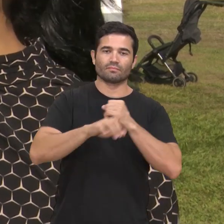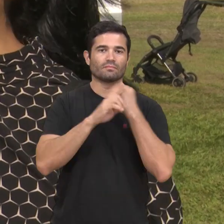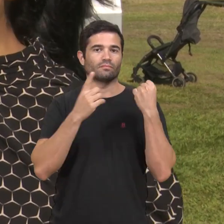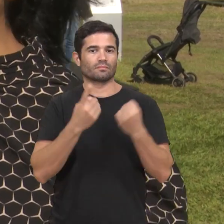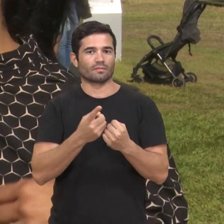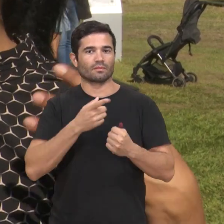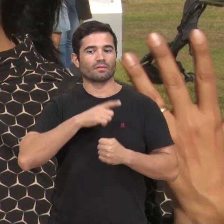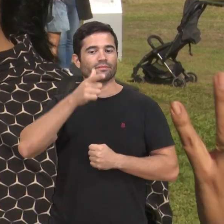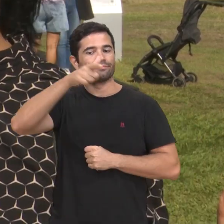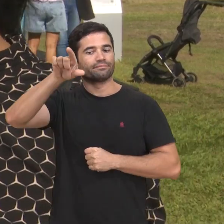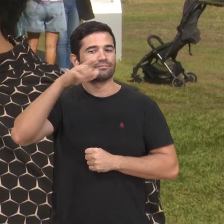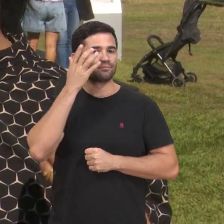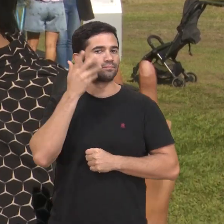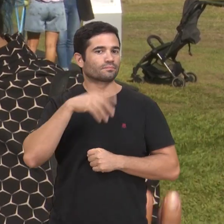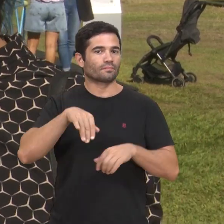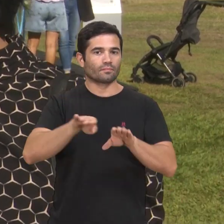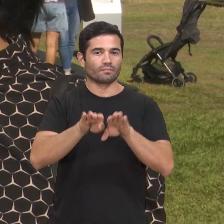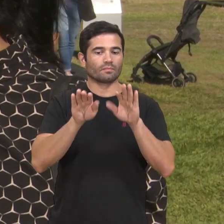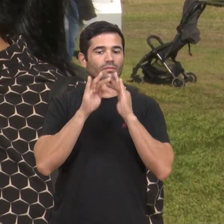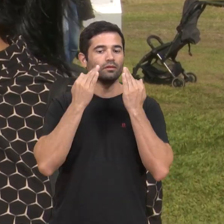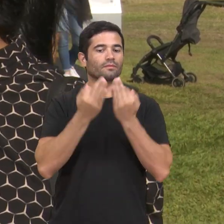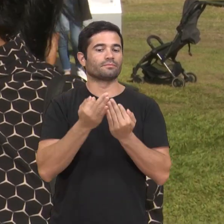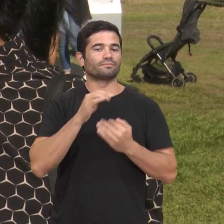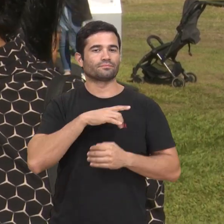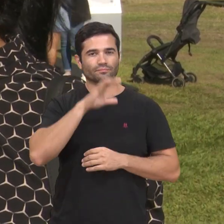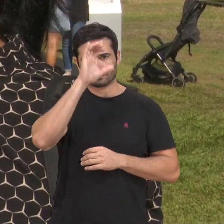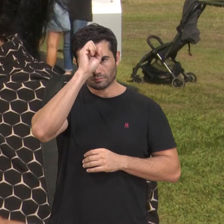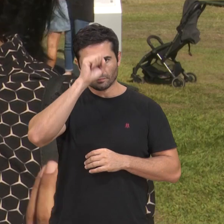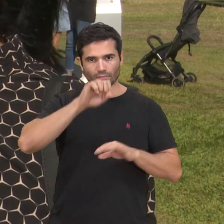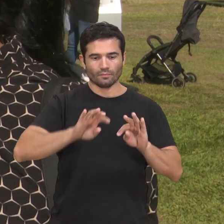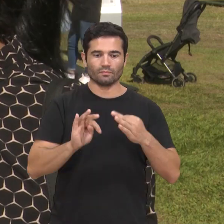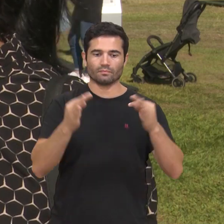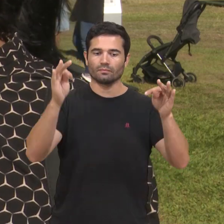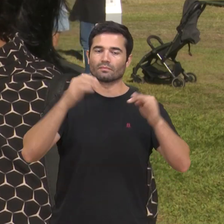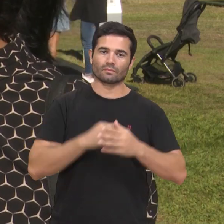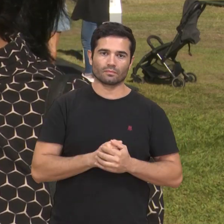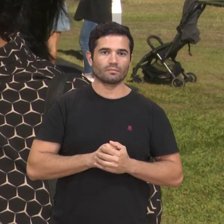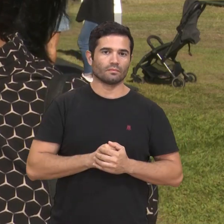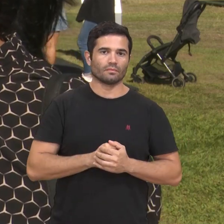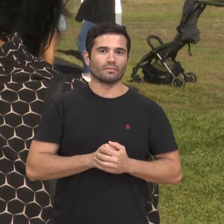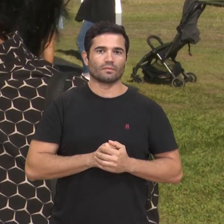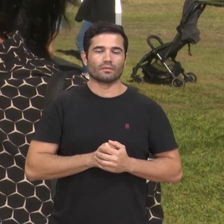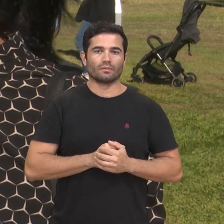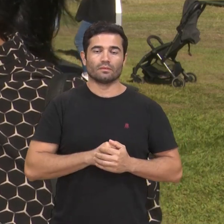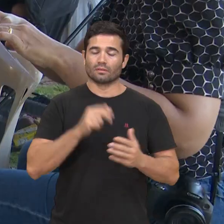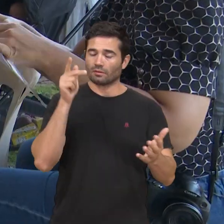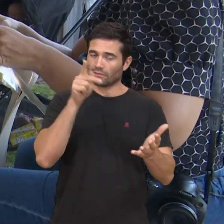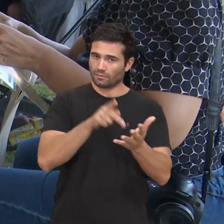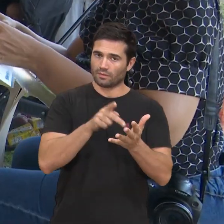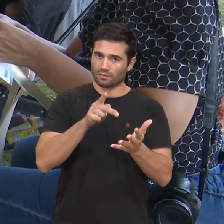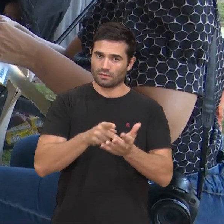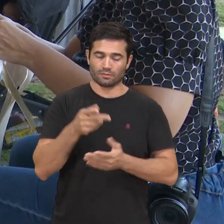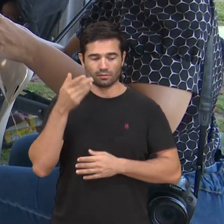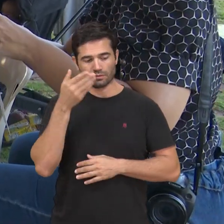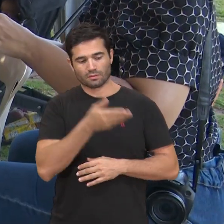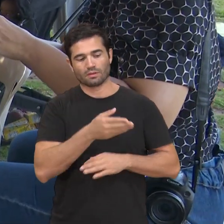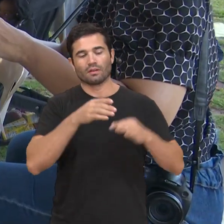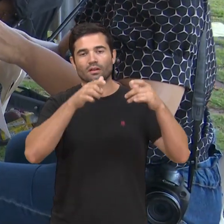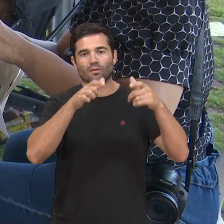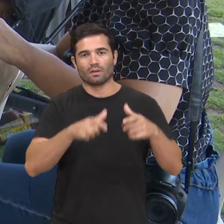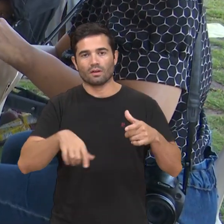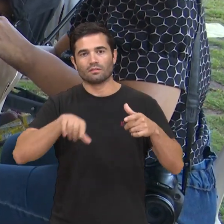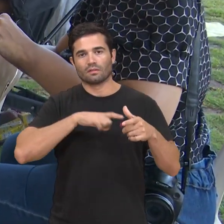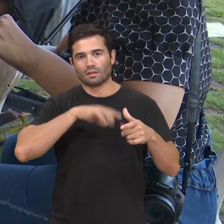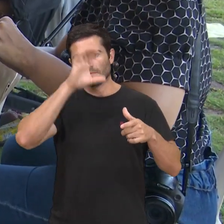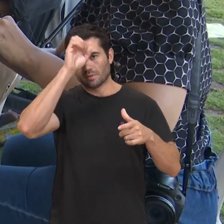interação social com outras crianças, outras famílias, é o conhecimento da tecnologia, que realmente aqui